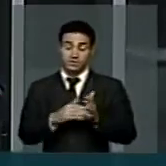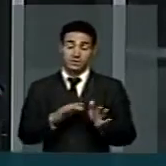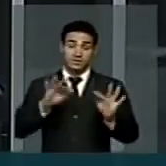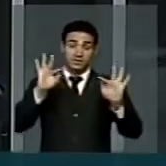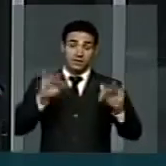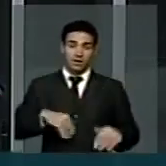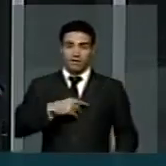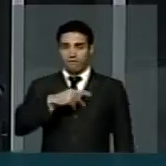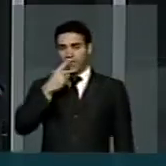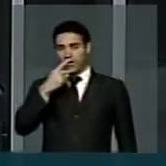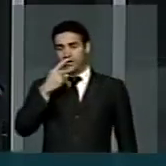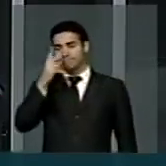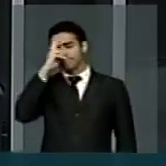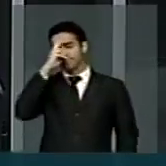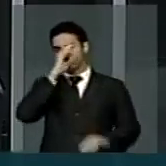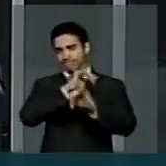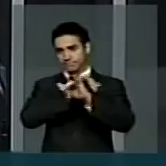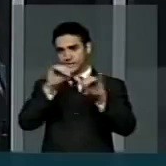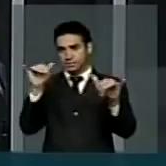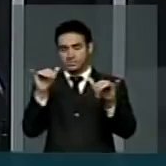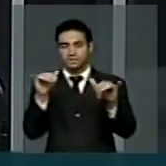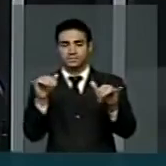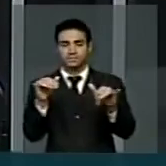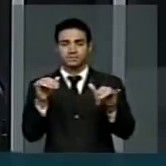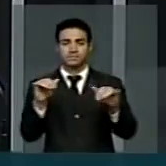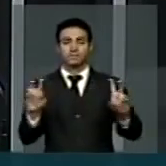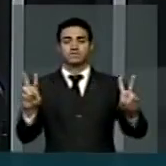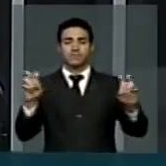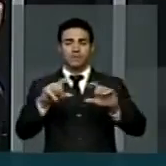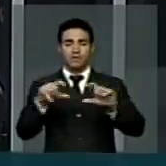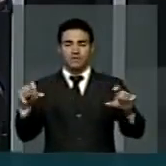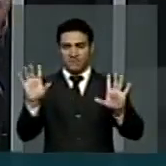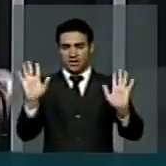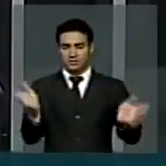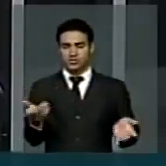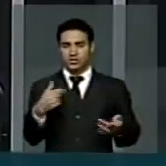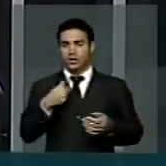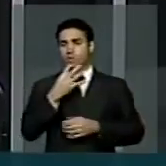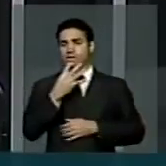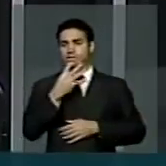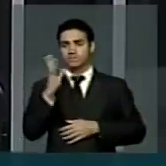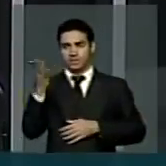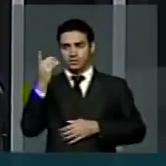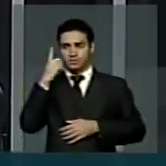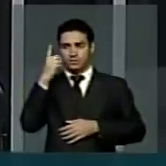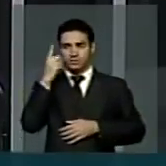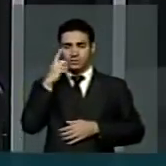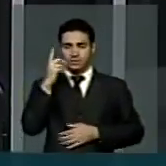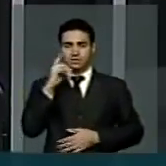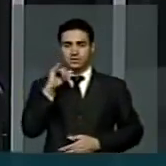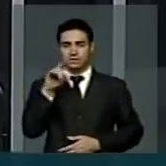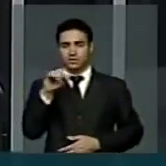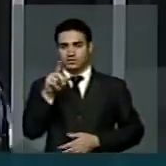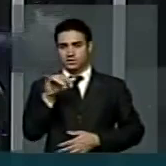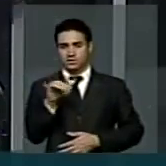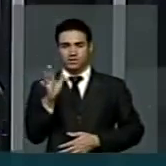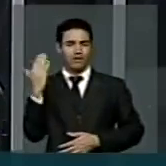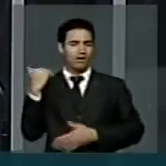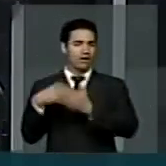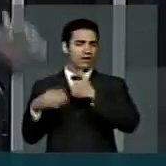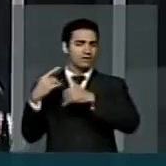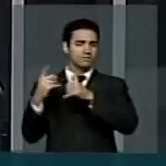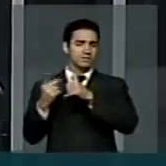minha fala lembrando uma expressão que tive conhecimento, nobre deputado Exalci, ainda nos meus